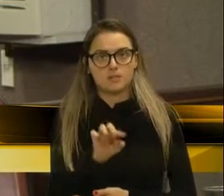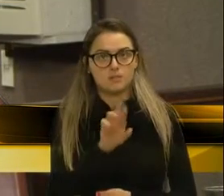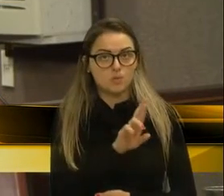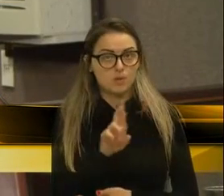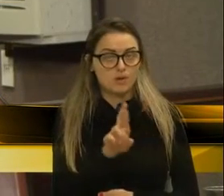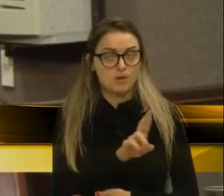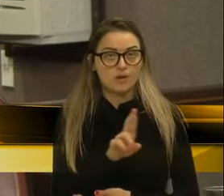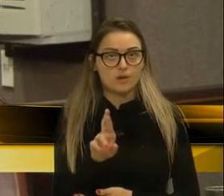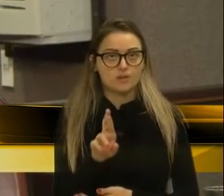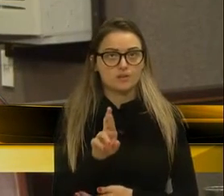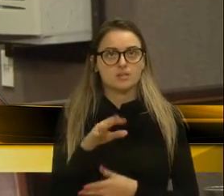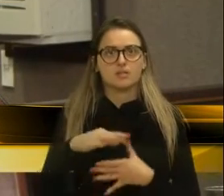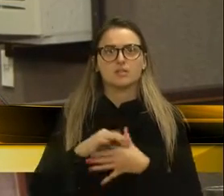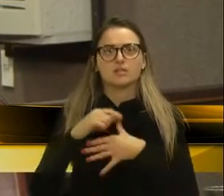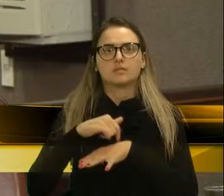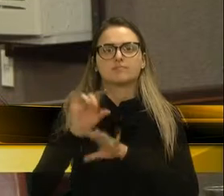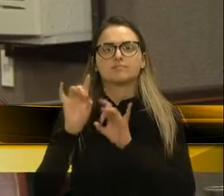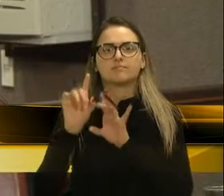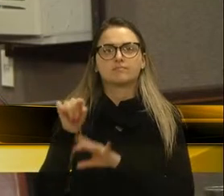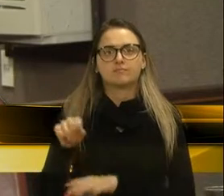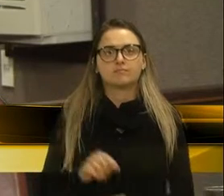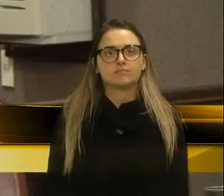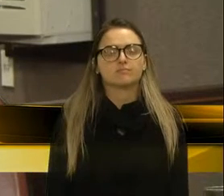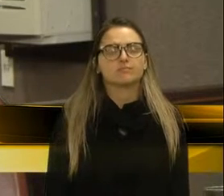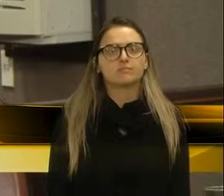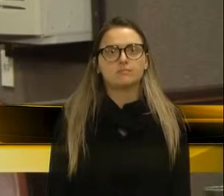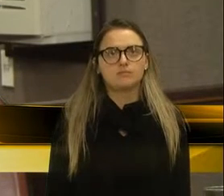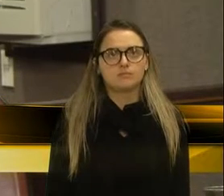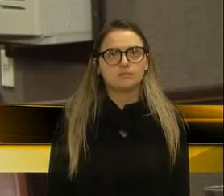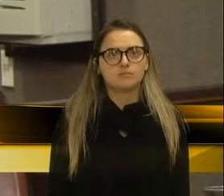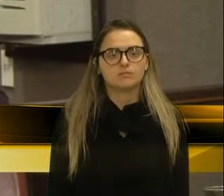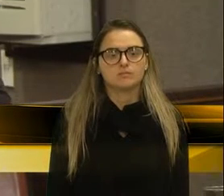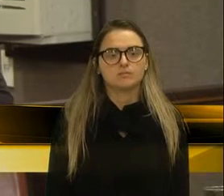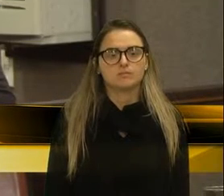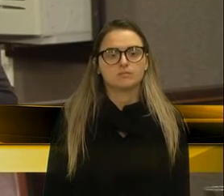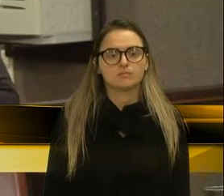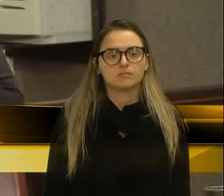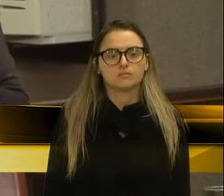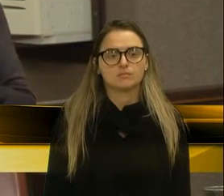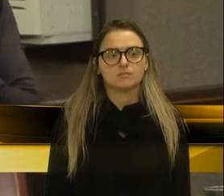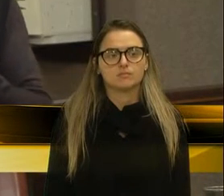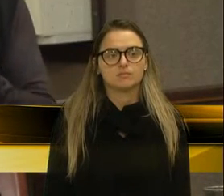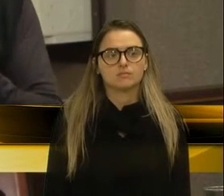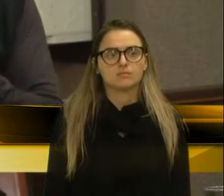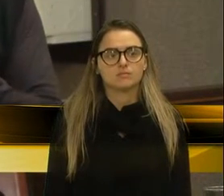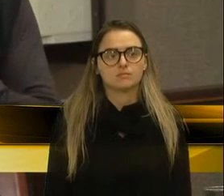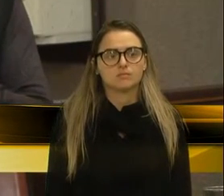um milhão e cem mil reais. Uma declaração de líder, só para concluir o raciocínio, presidente. Uma declaração de líder ao PDT.